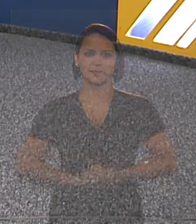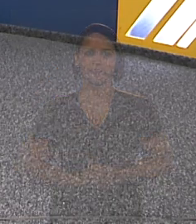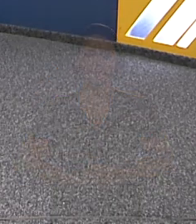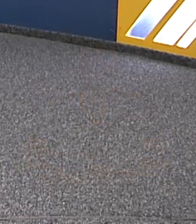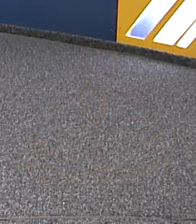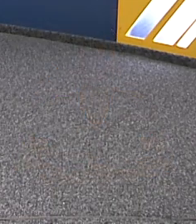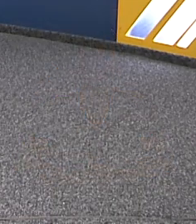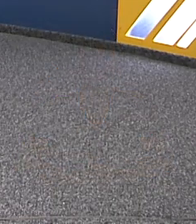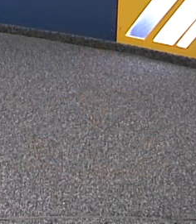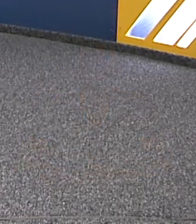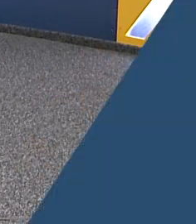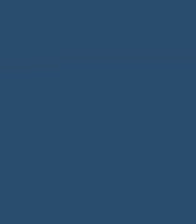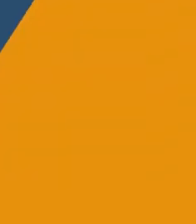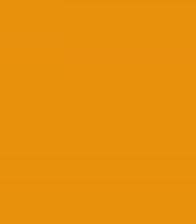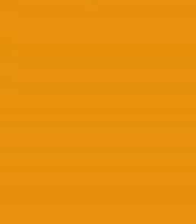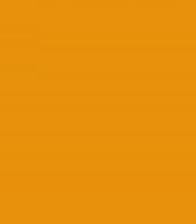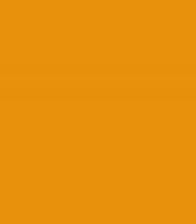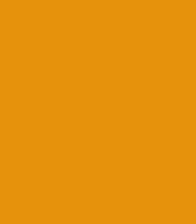tchau.